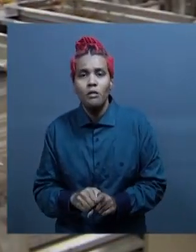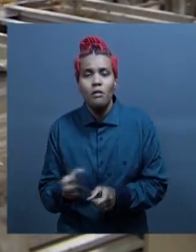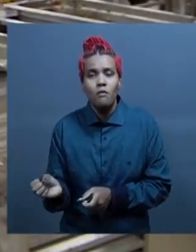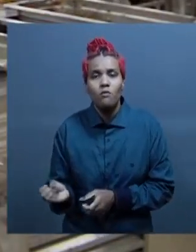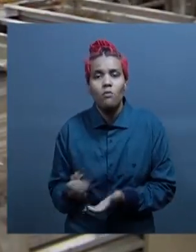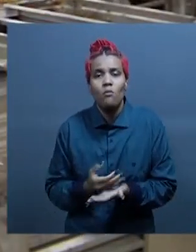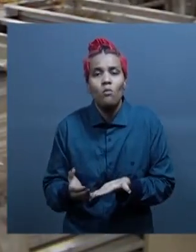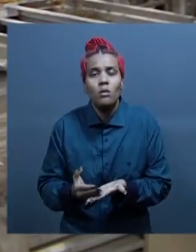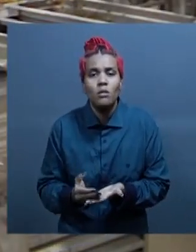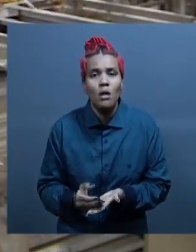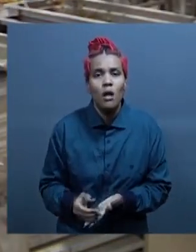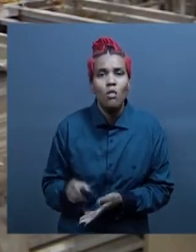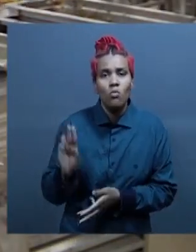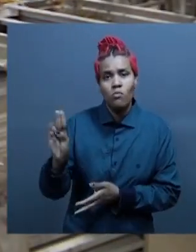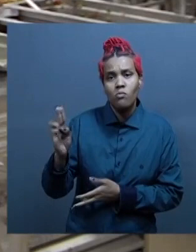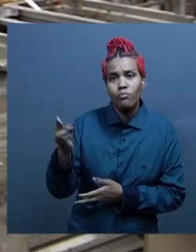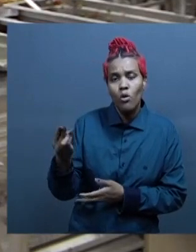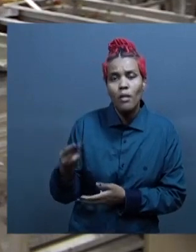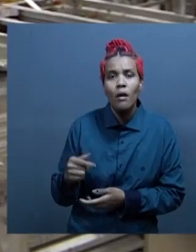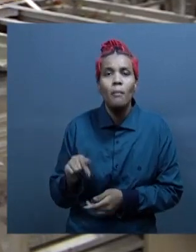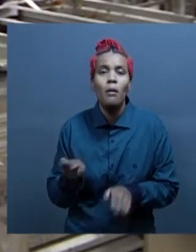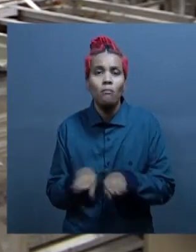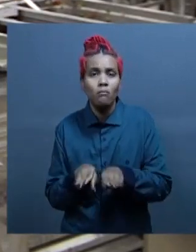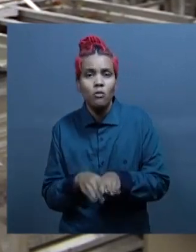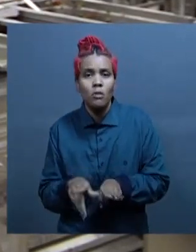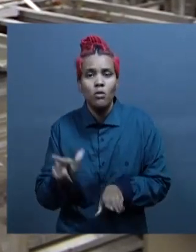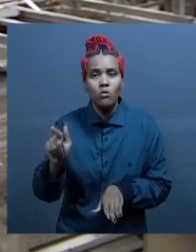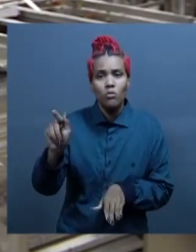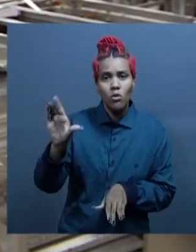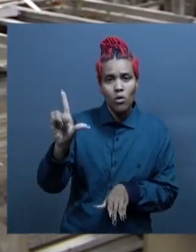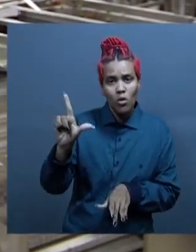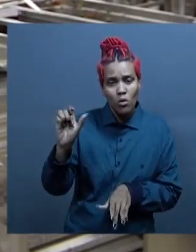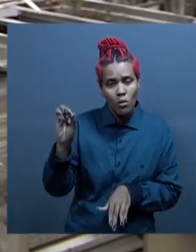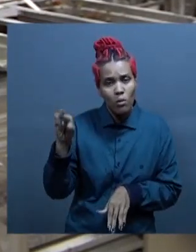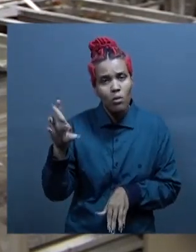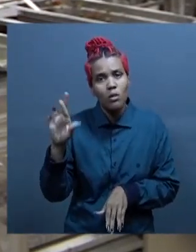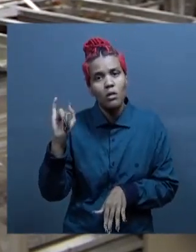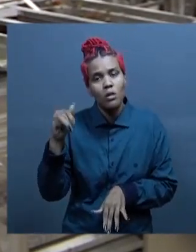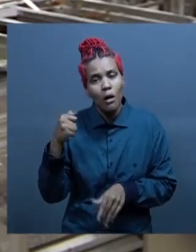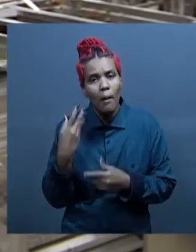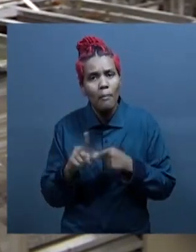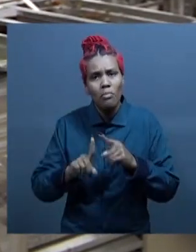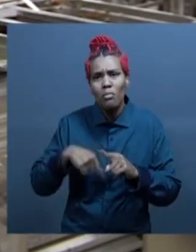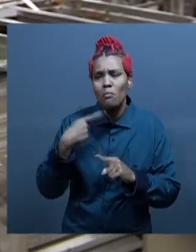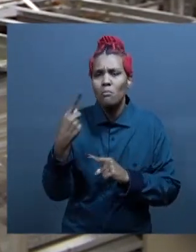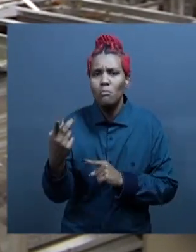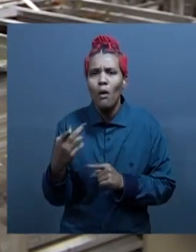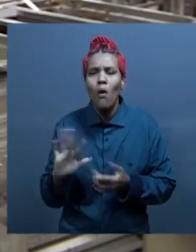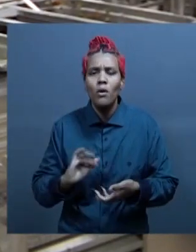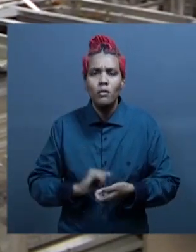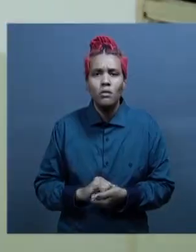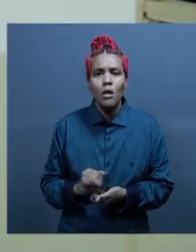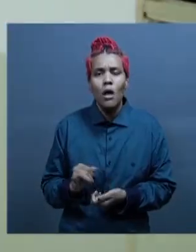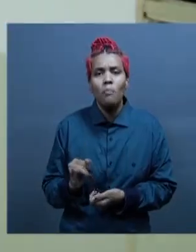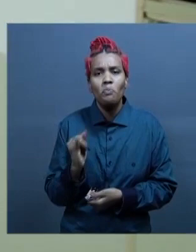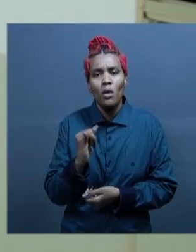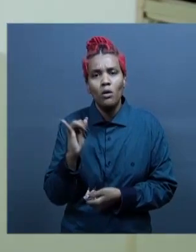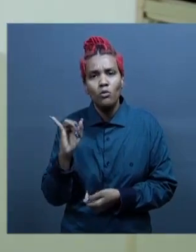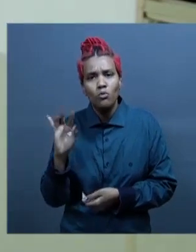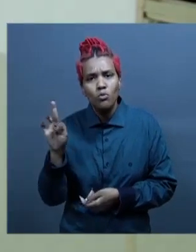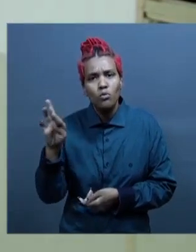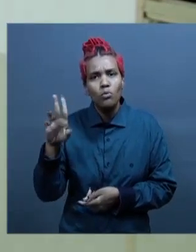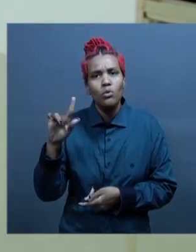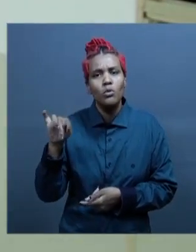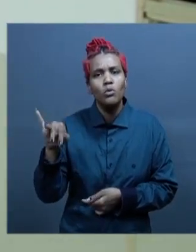nos campi umuarama e glória e posteriormente nos campi de ituiutaba e monte carmelo na hora que